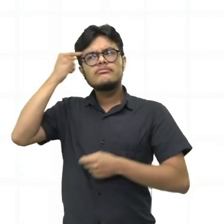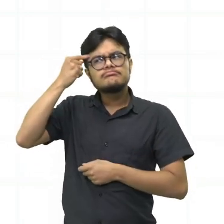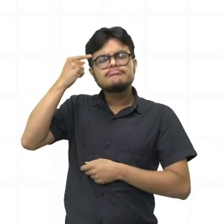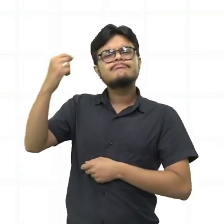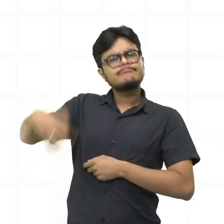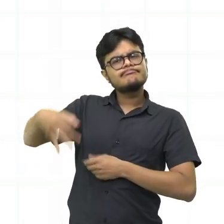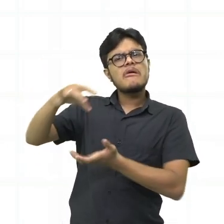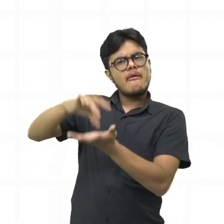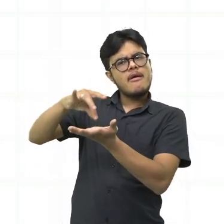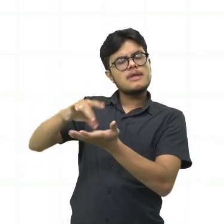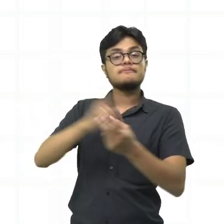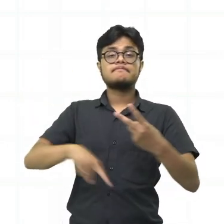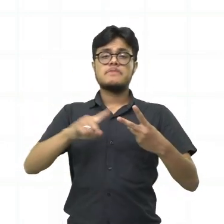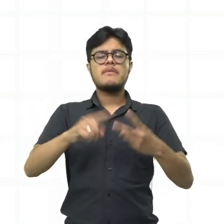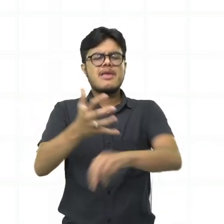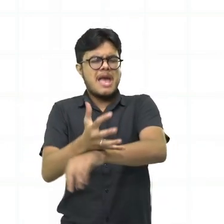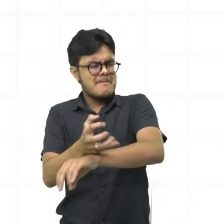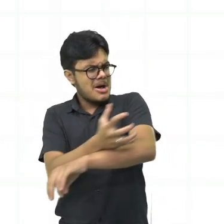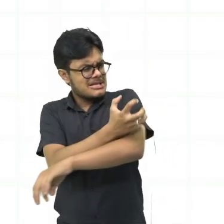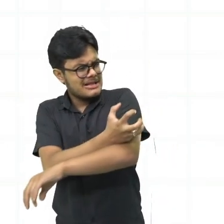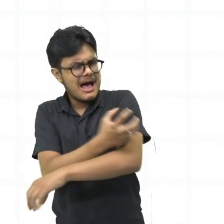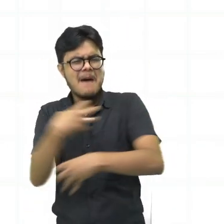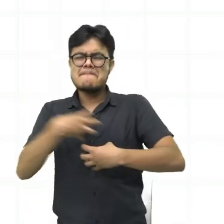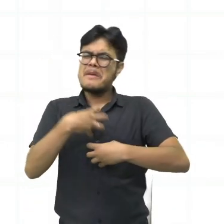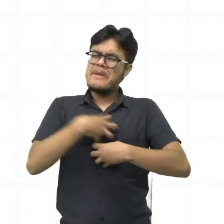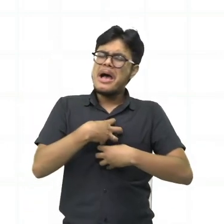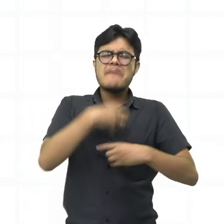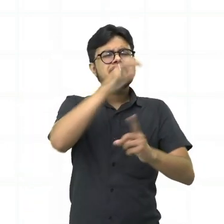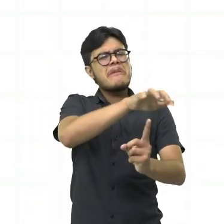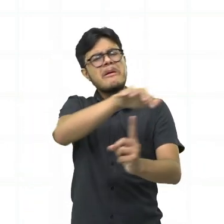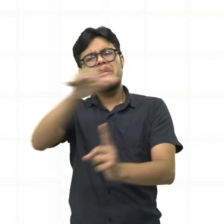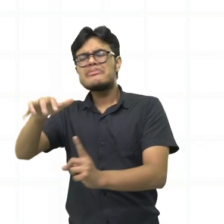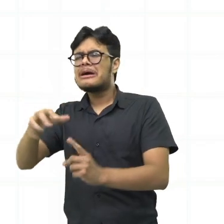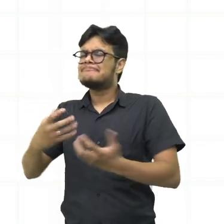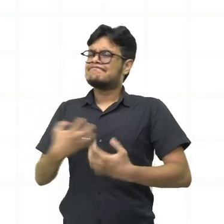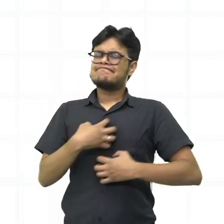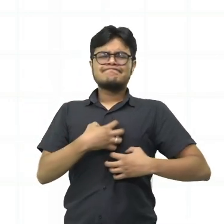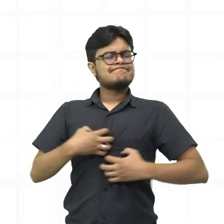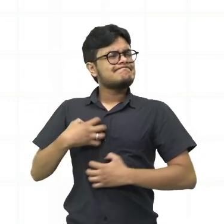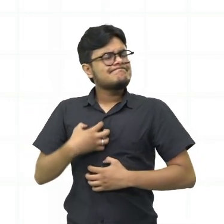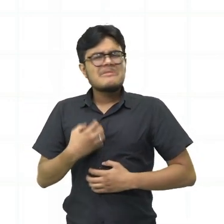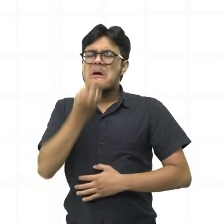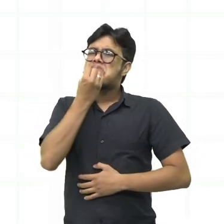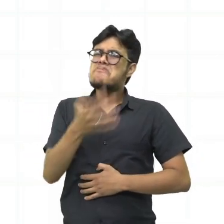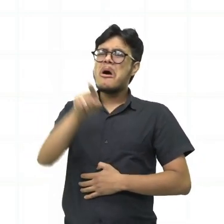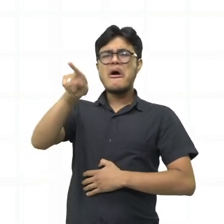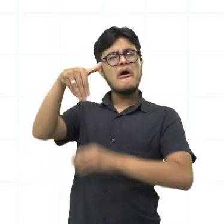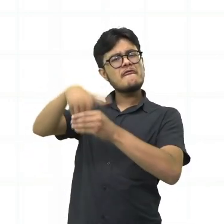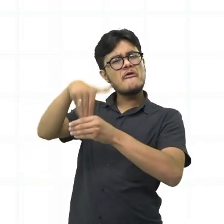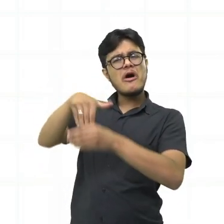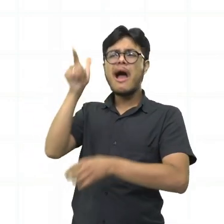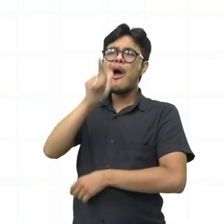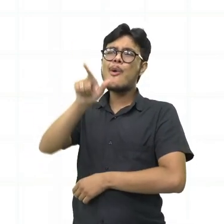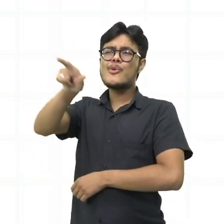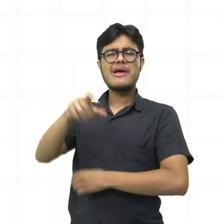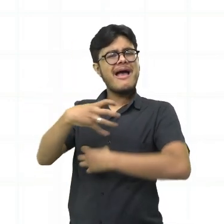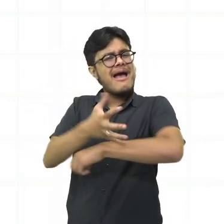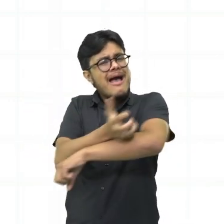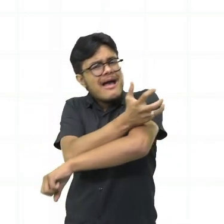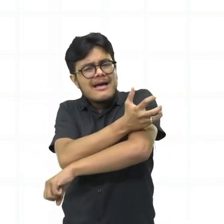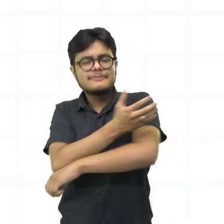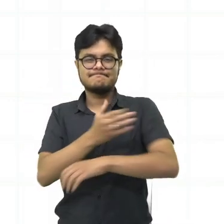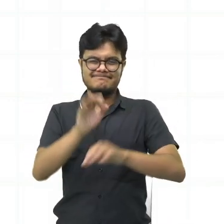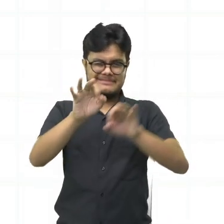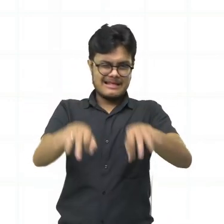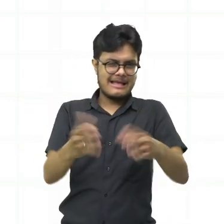também para o emocional, apelar para o emocional das pessoas, mexer ali com o sentimento, né, com a emoção